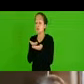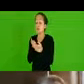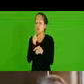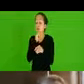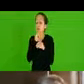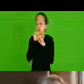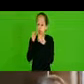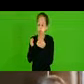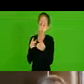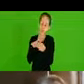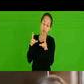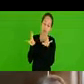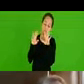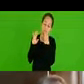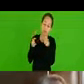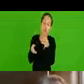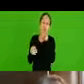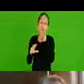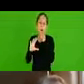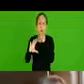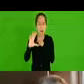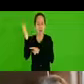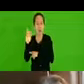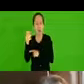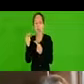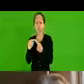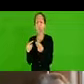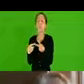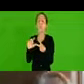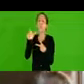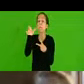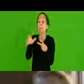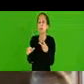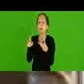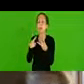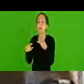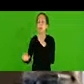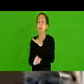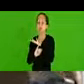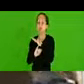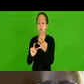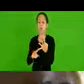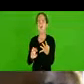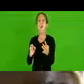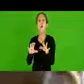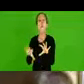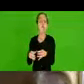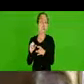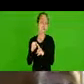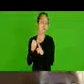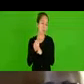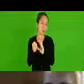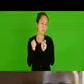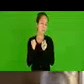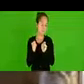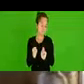tal como um programa, um acontecimento, uma pessoa, um processo, uma instituição ou um grupo social. E aqui eu quero dizer para vocês